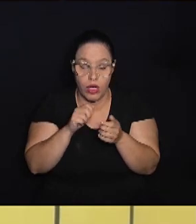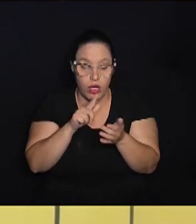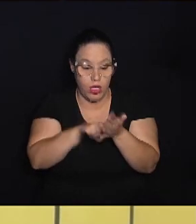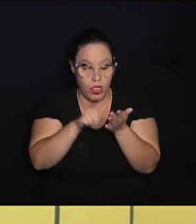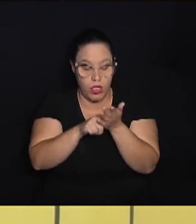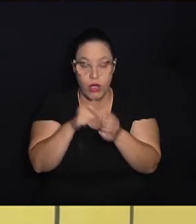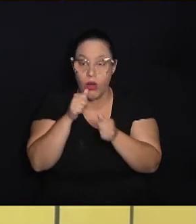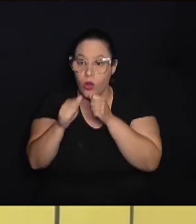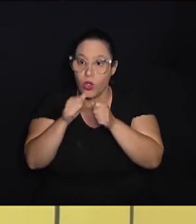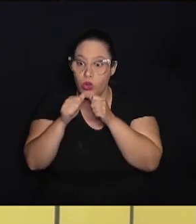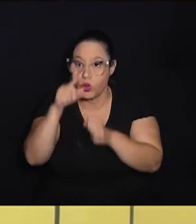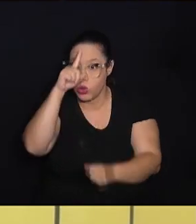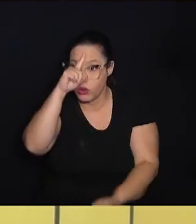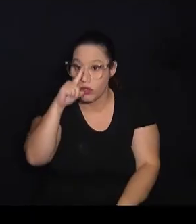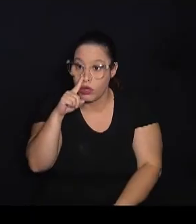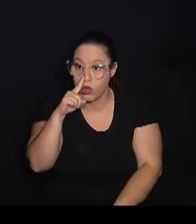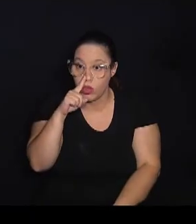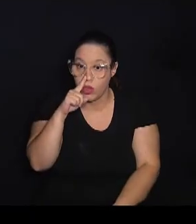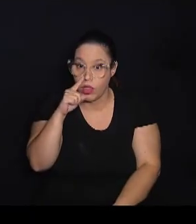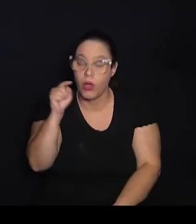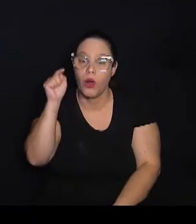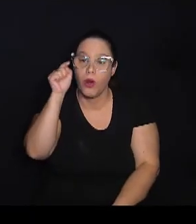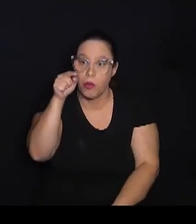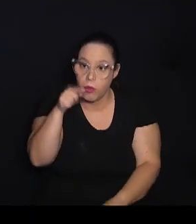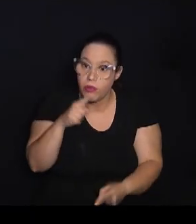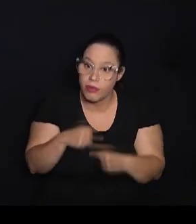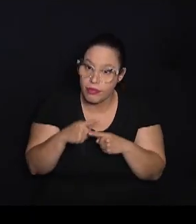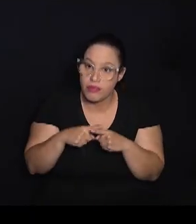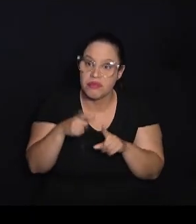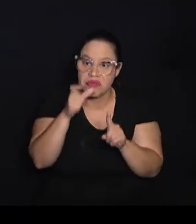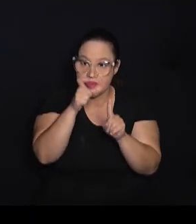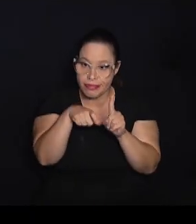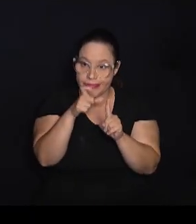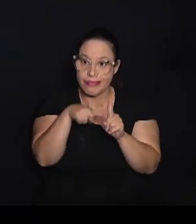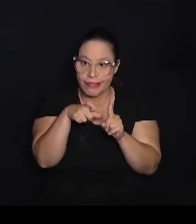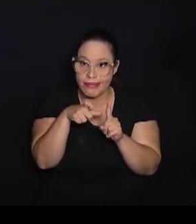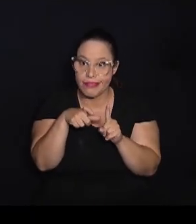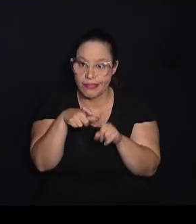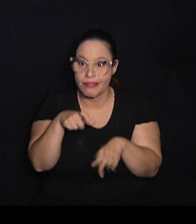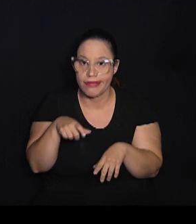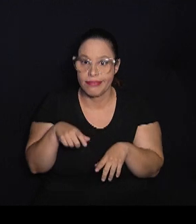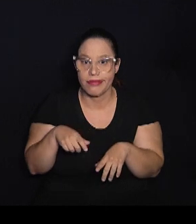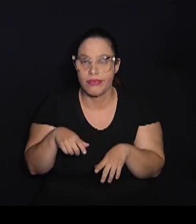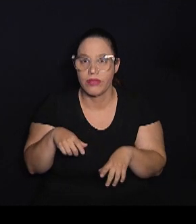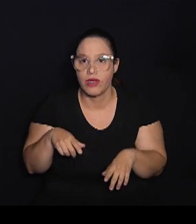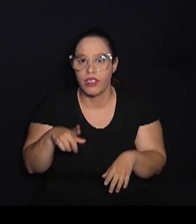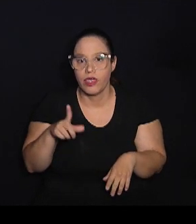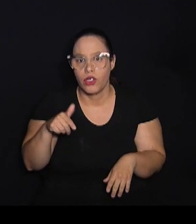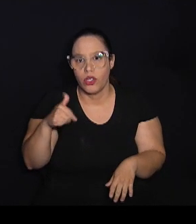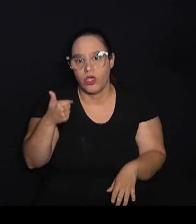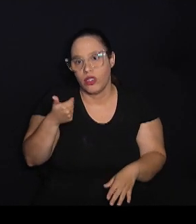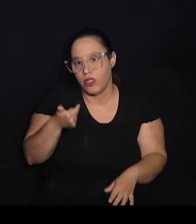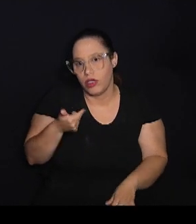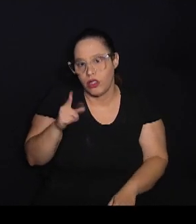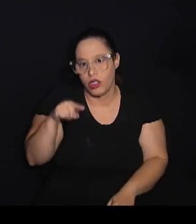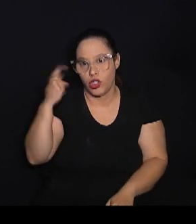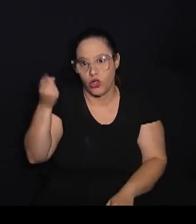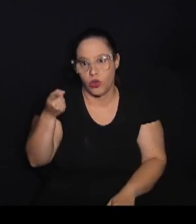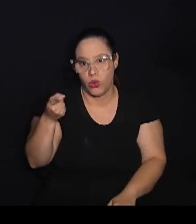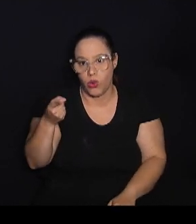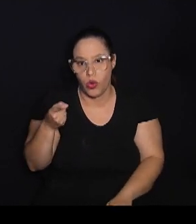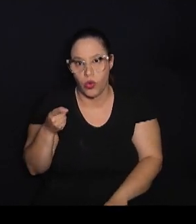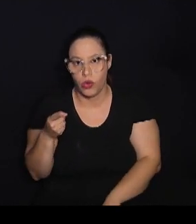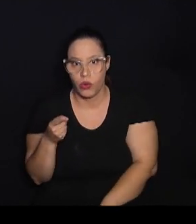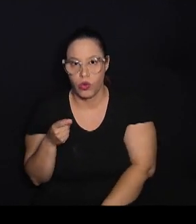os o putzer né famoso que hoje dá nome a Prêmio jornalístico etc ele tinha um outro jornal né E os dois jornais